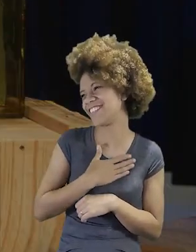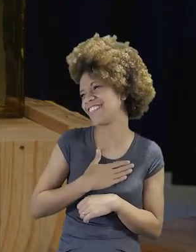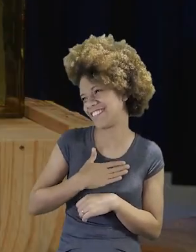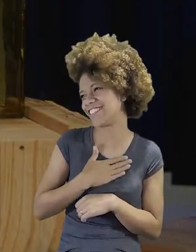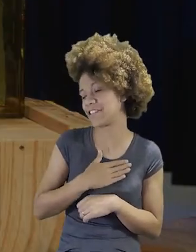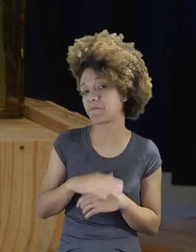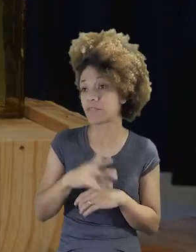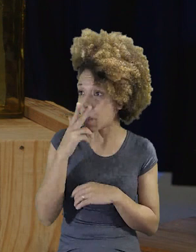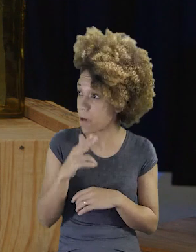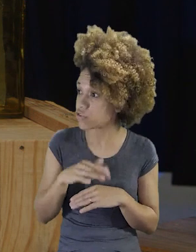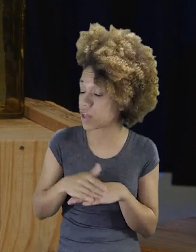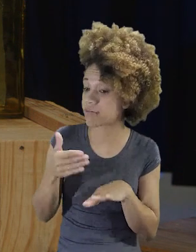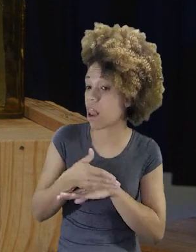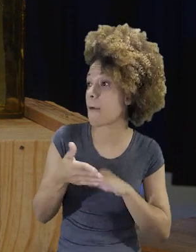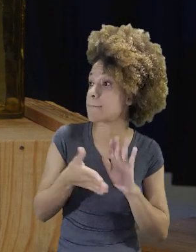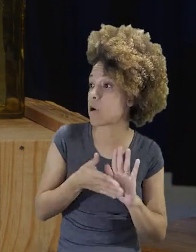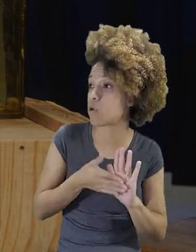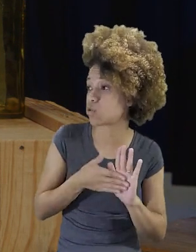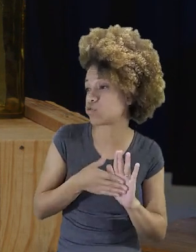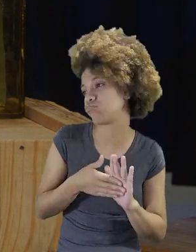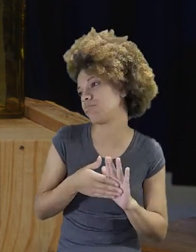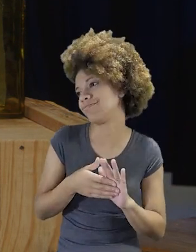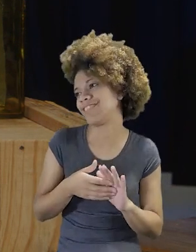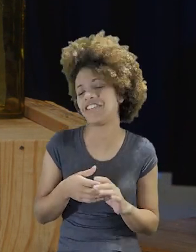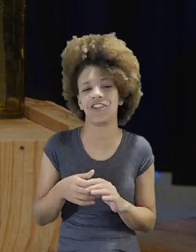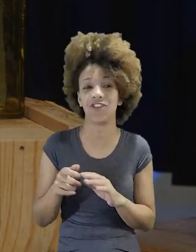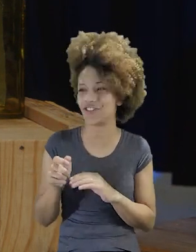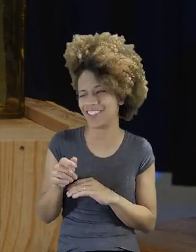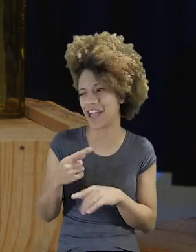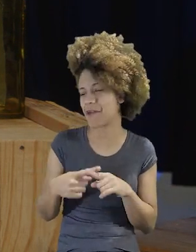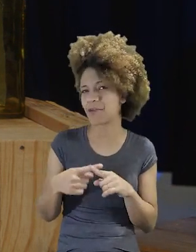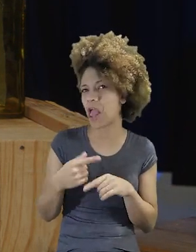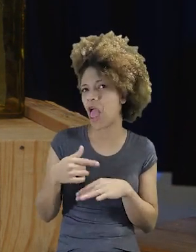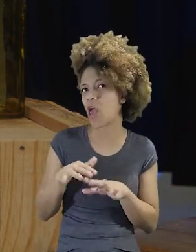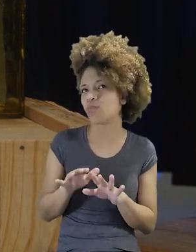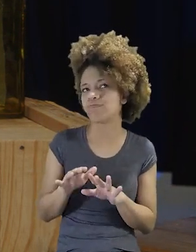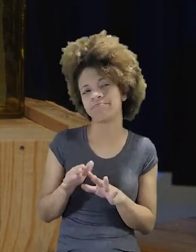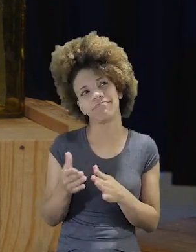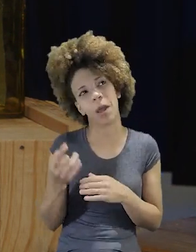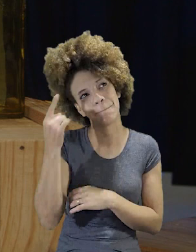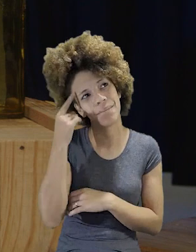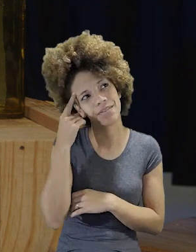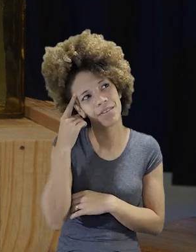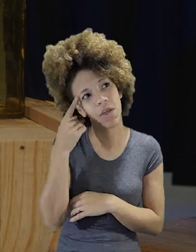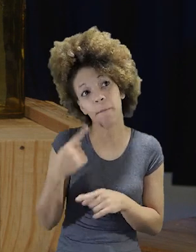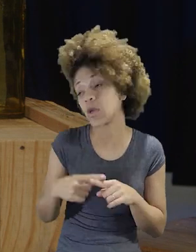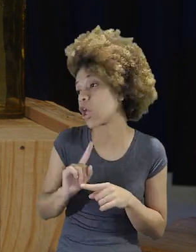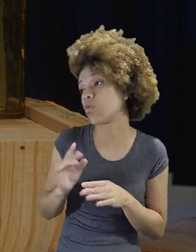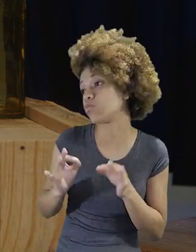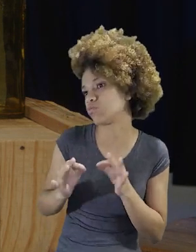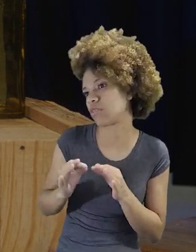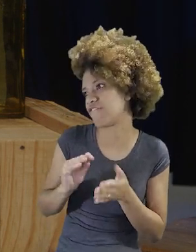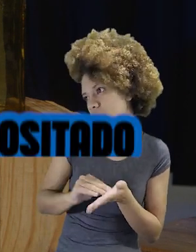gosta ele gosta tá ligado eu acho que ele tá ali com um propósito x eu tô eu é que eu tô eu não quero eu tô